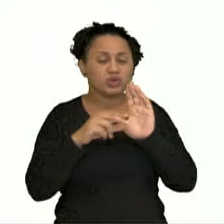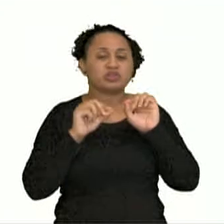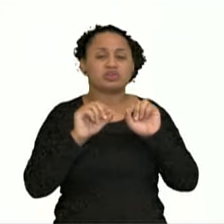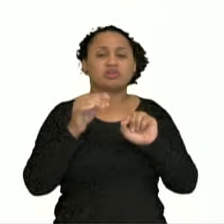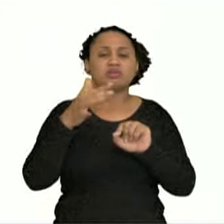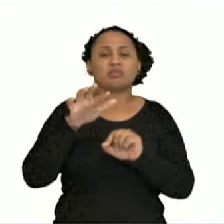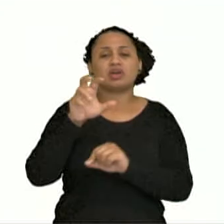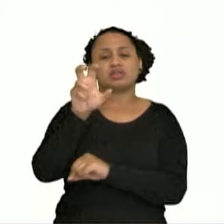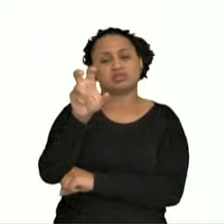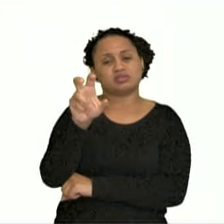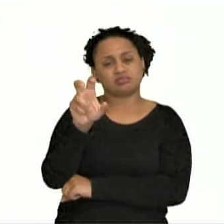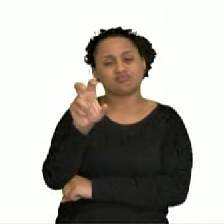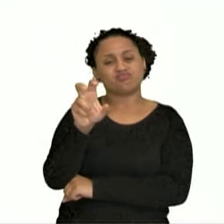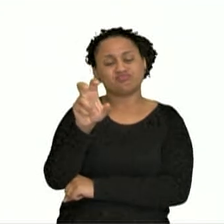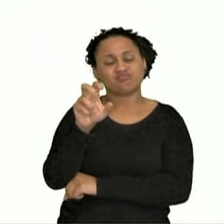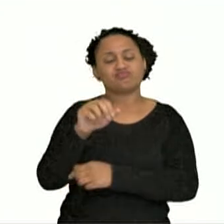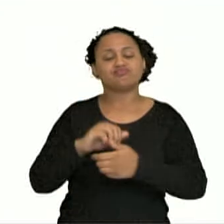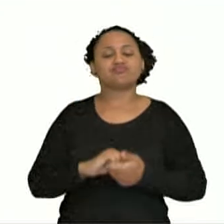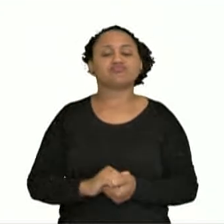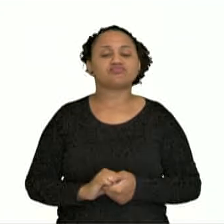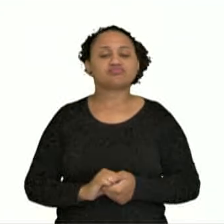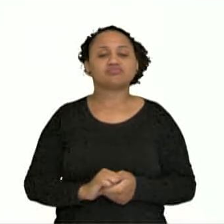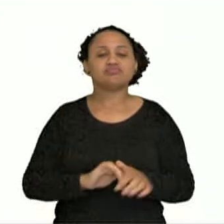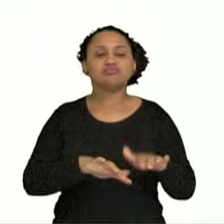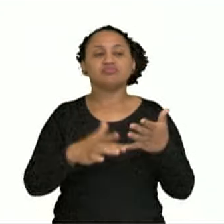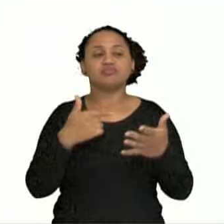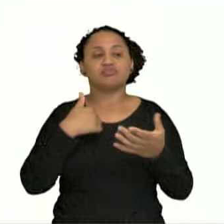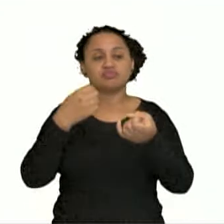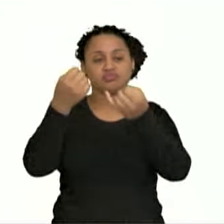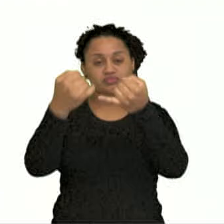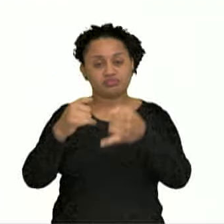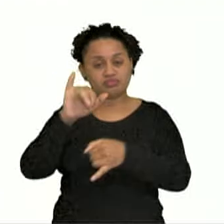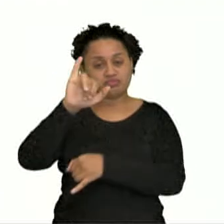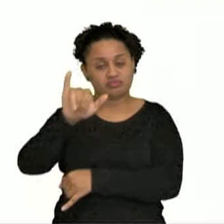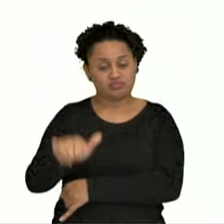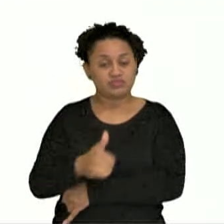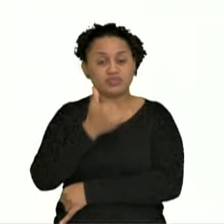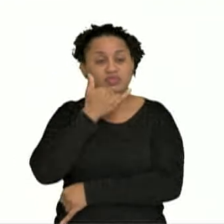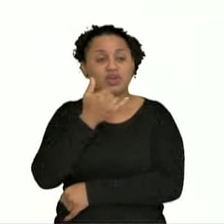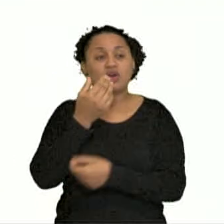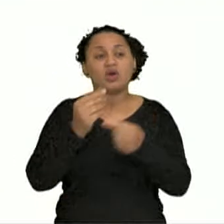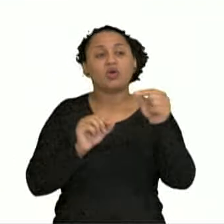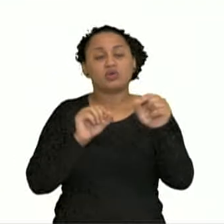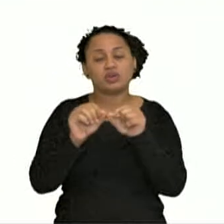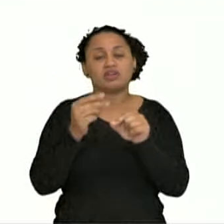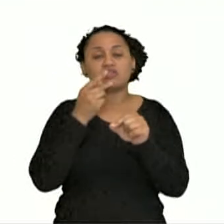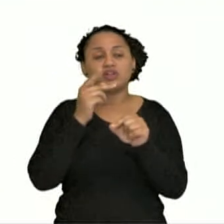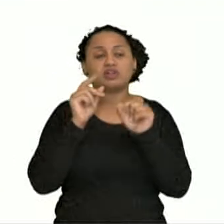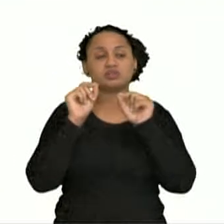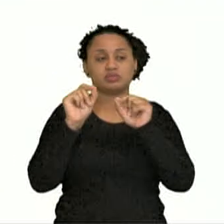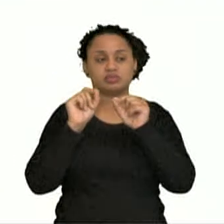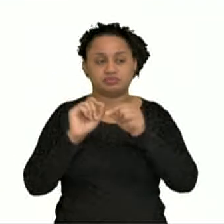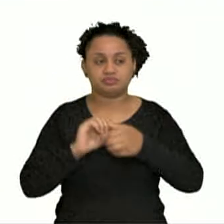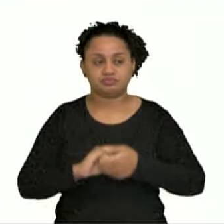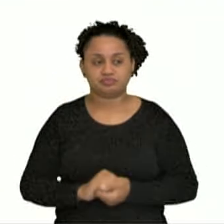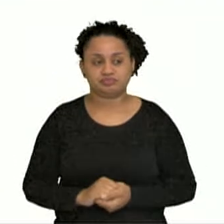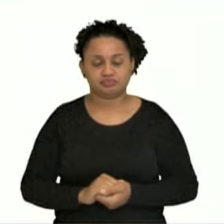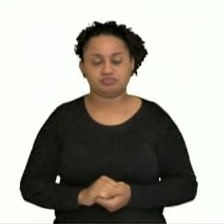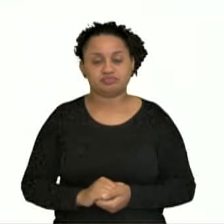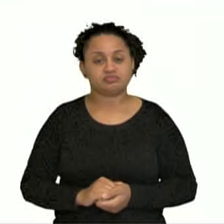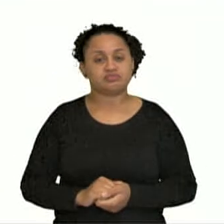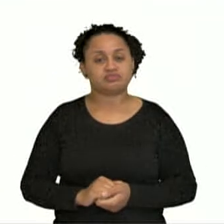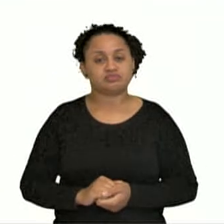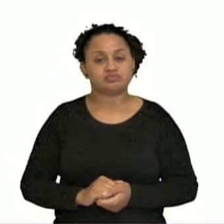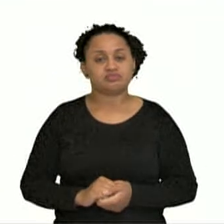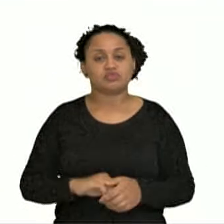5. Ela justificava a dádiva com a seguinte observação: